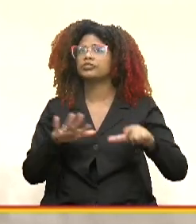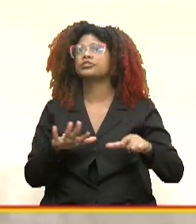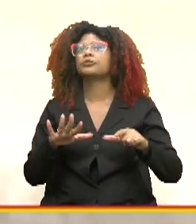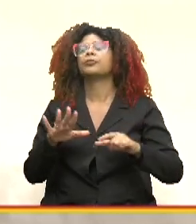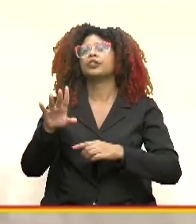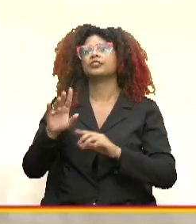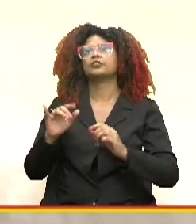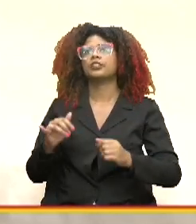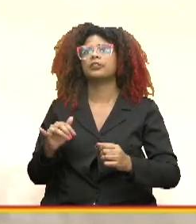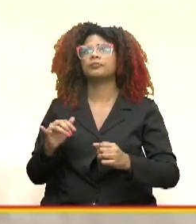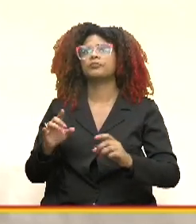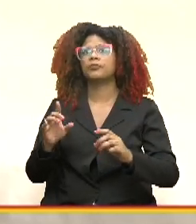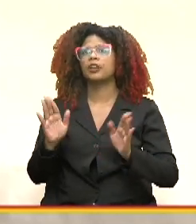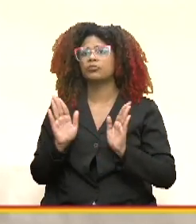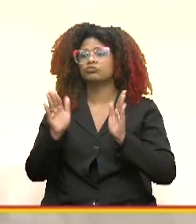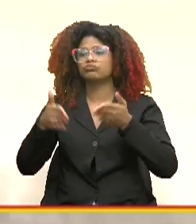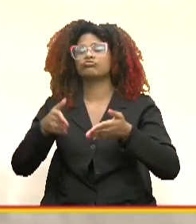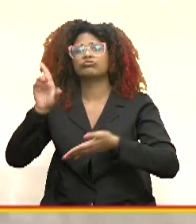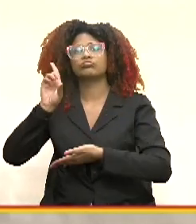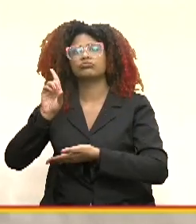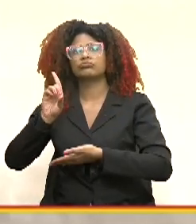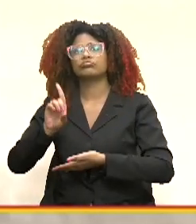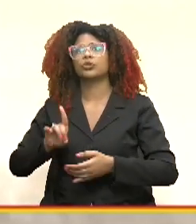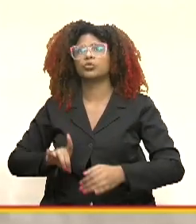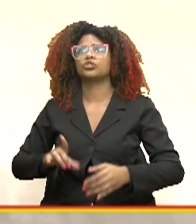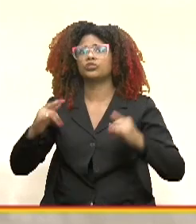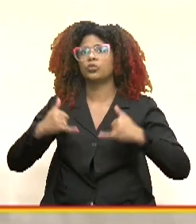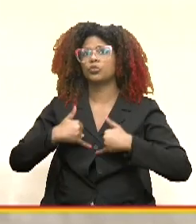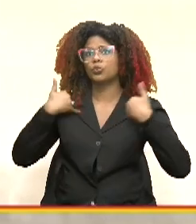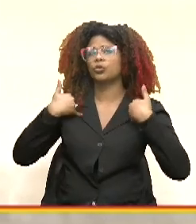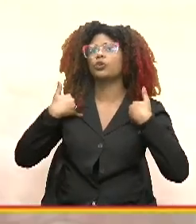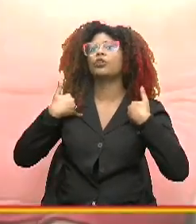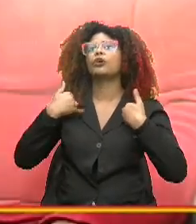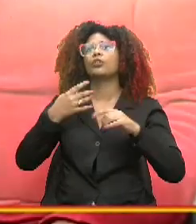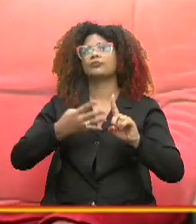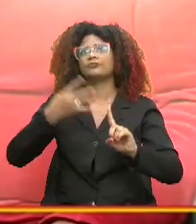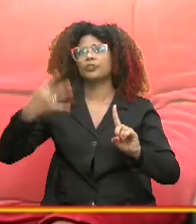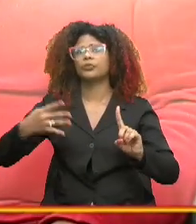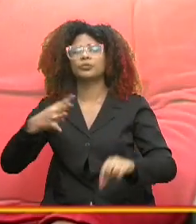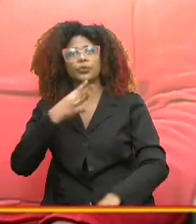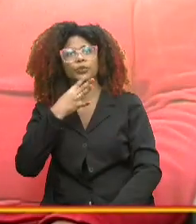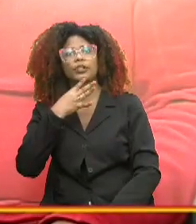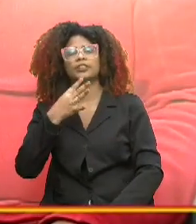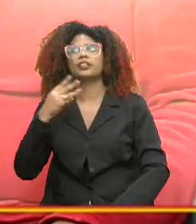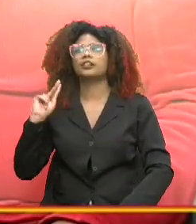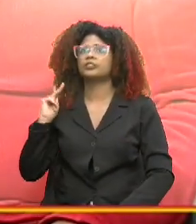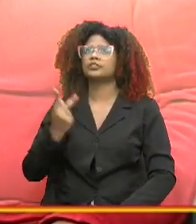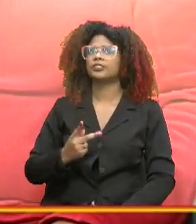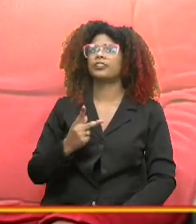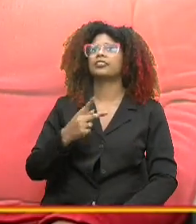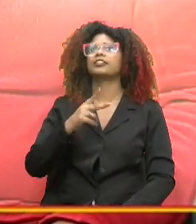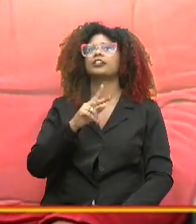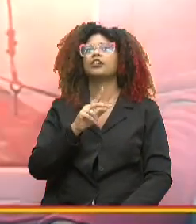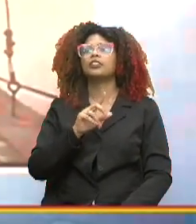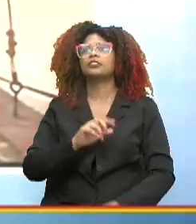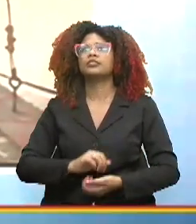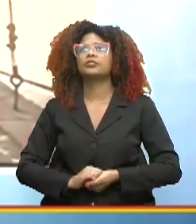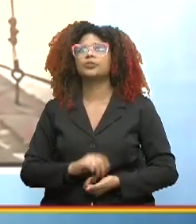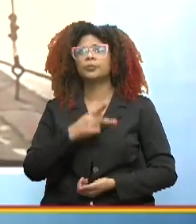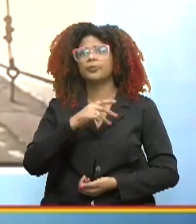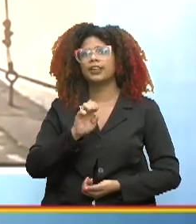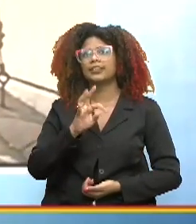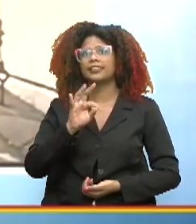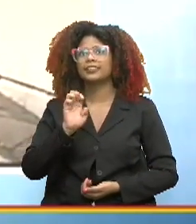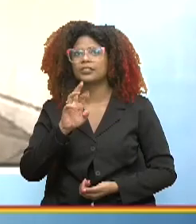lgbtqia+ nós vamos conhecer as histórias do Peterson Rodrigues dos Santos da Luciana Nunes e do Airton de Oliveira